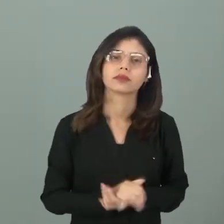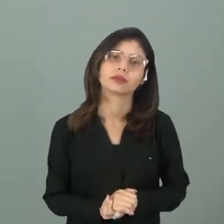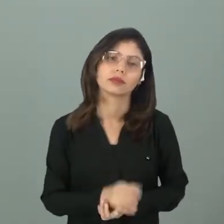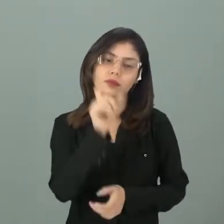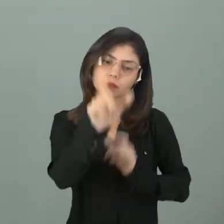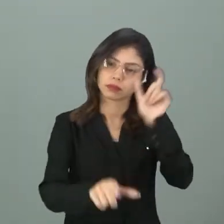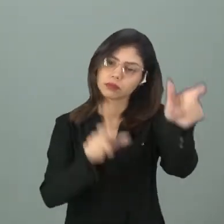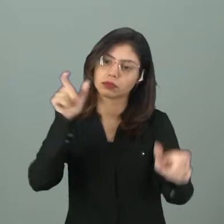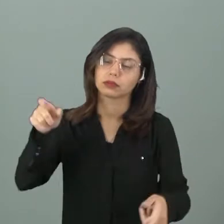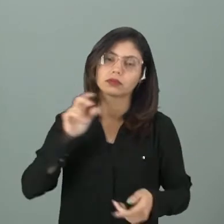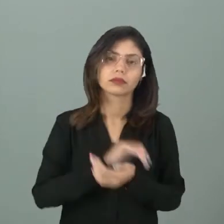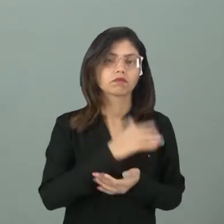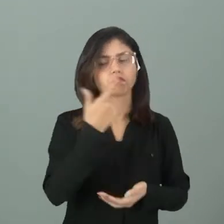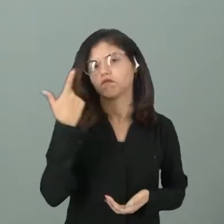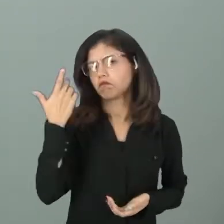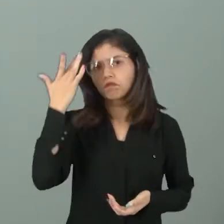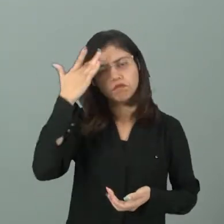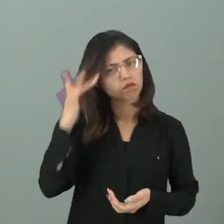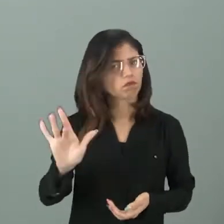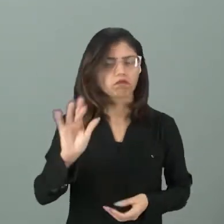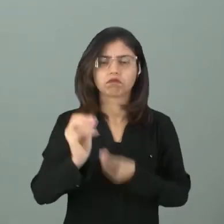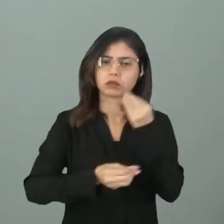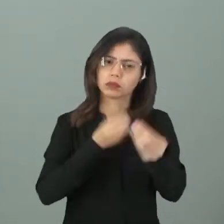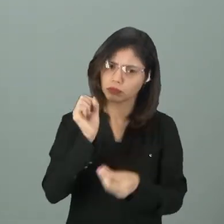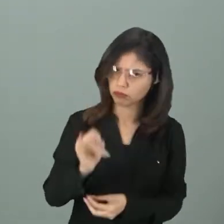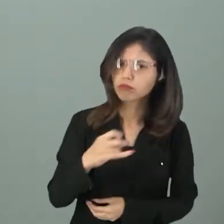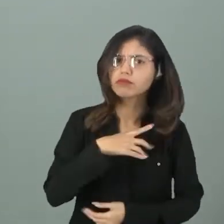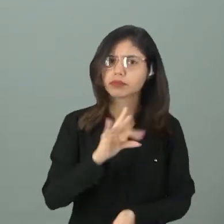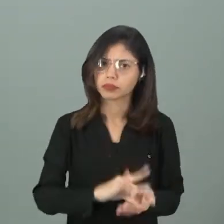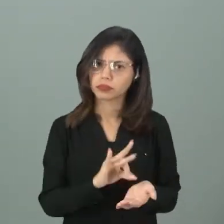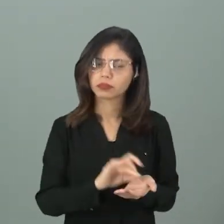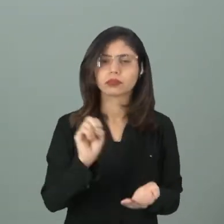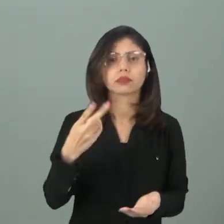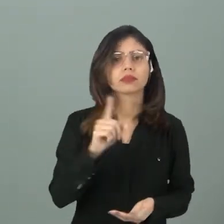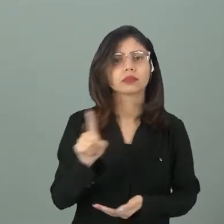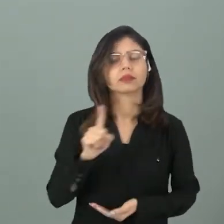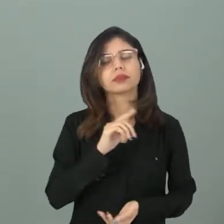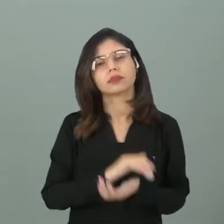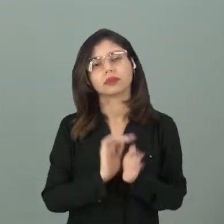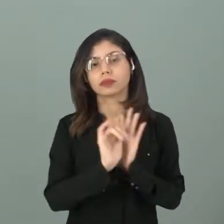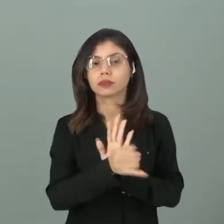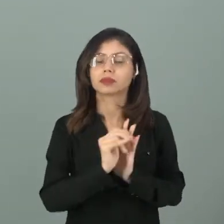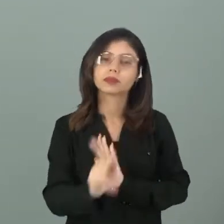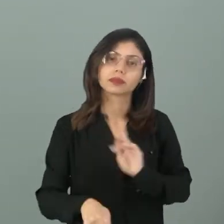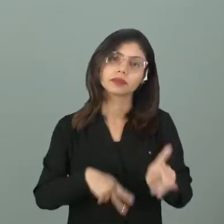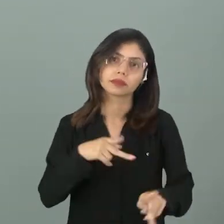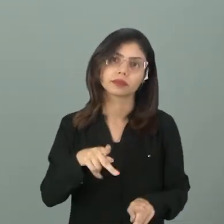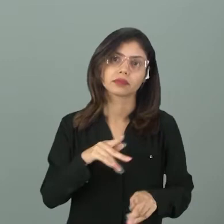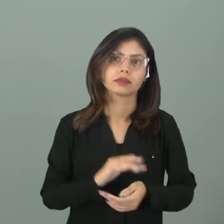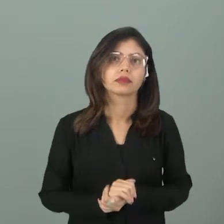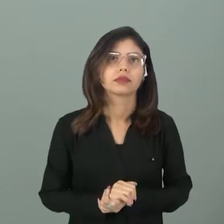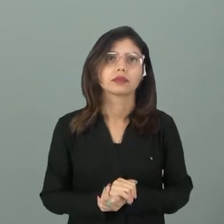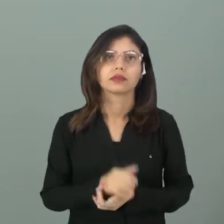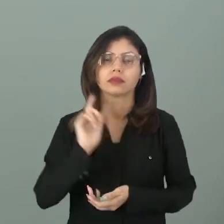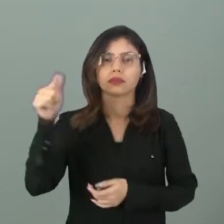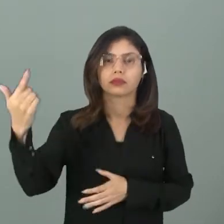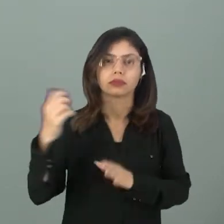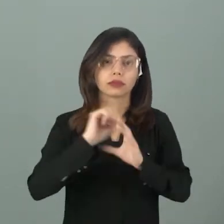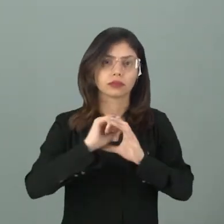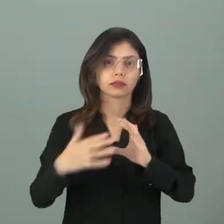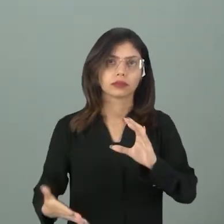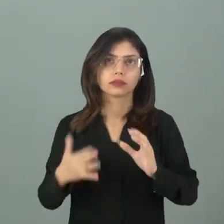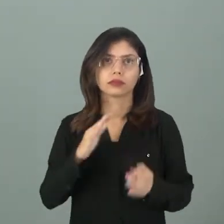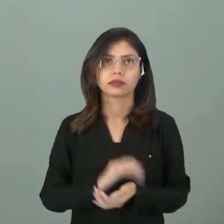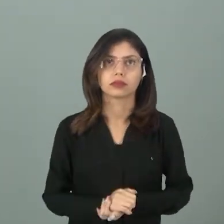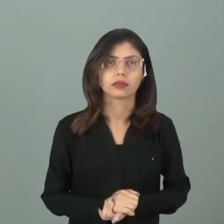personagens, eu não vou saber se eles realmente existem ou existiram, tá? Isso no conto popular, tá? Vamos ver outras características.